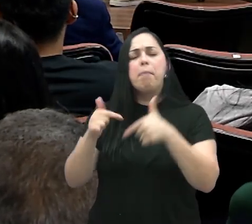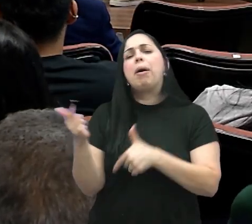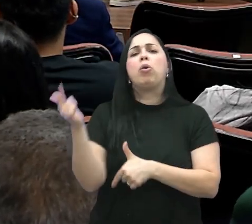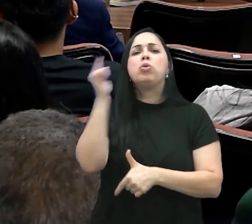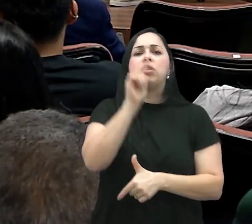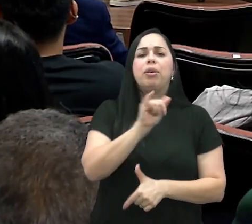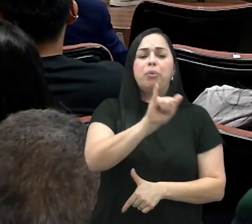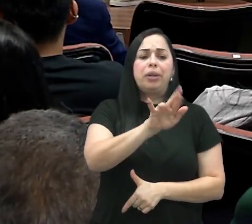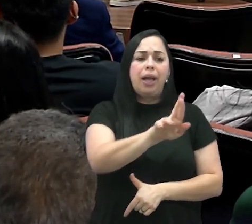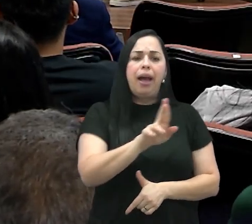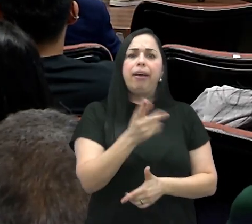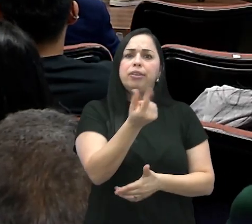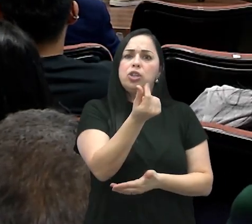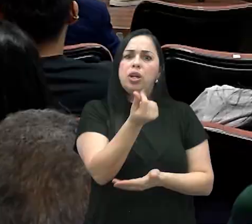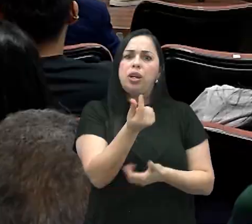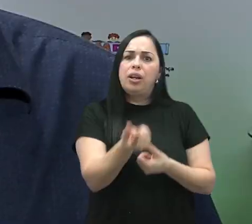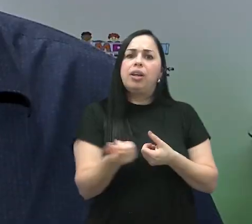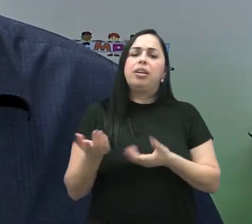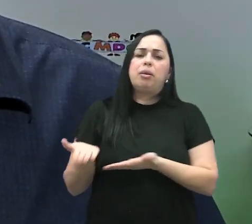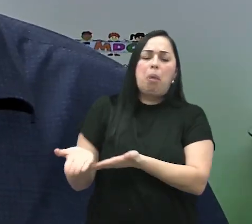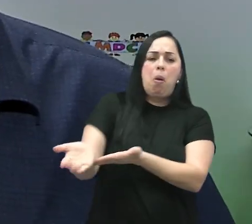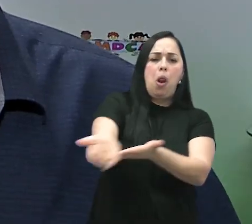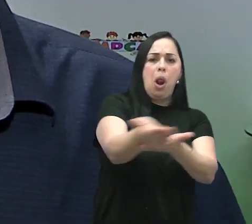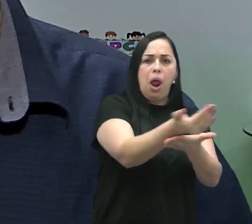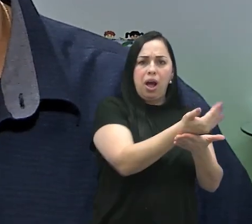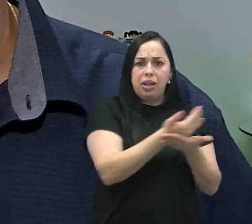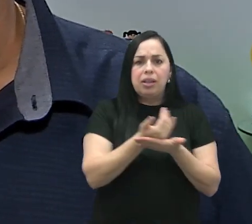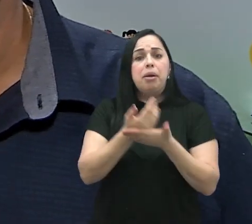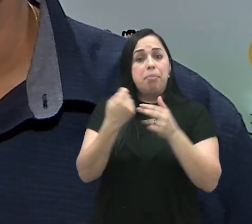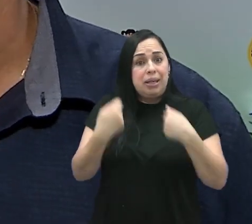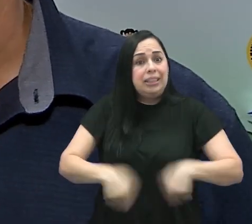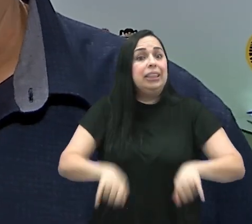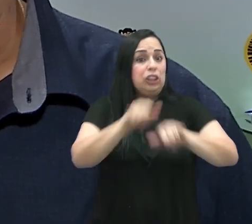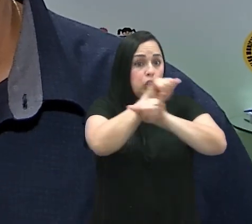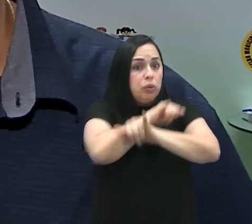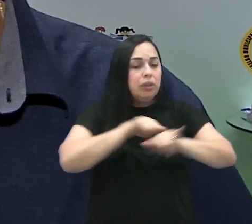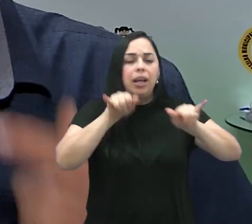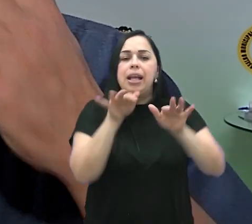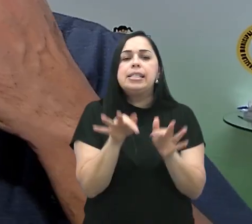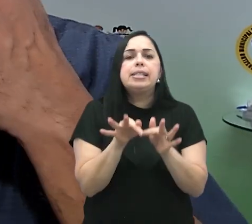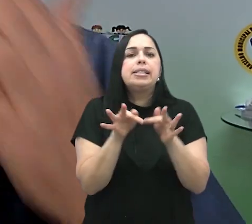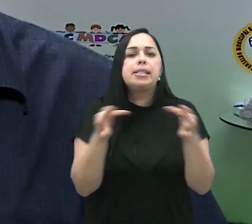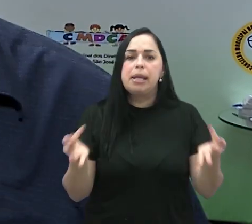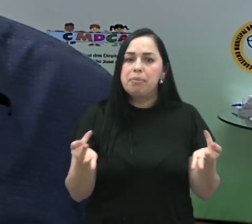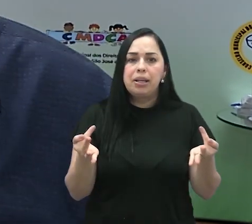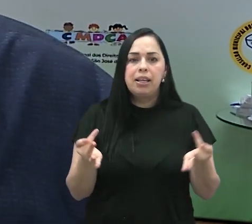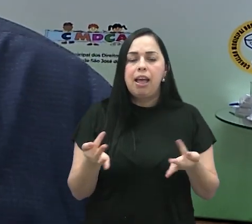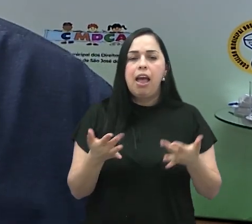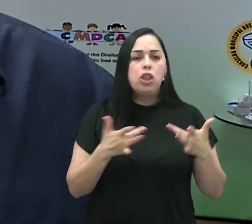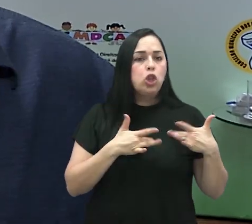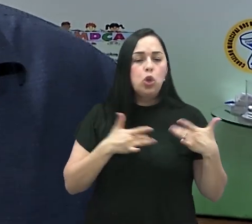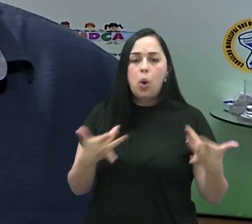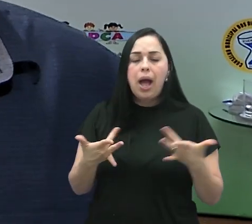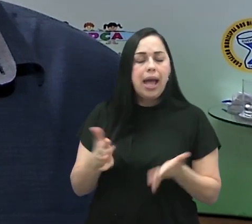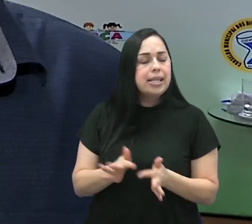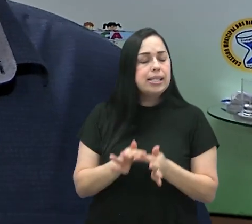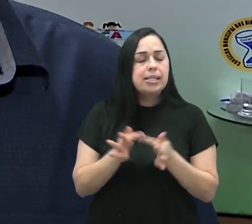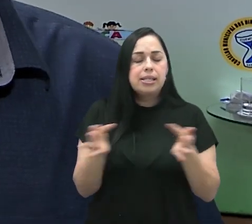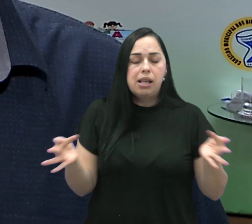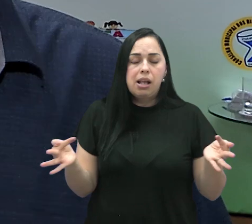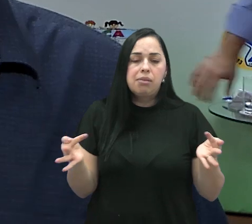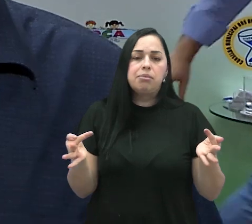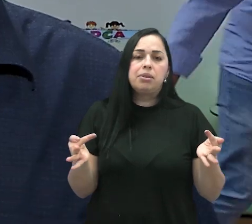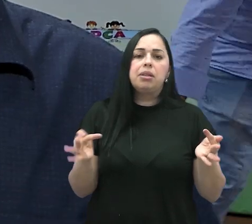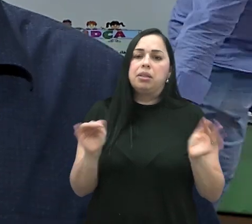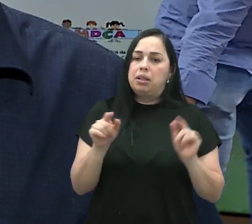para que o valor arrecadado aumente. Realmente a gente conseguiu o máximo possível de divulgar. Primeiro, como é simples você fazer uma doação